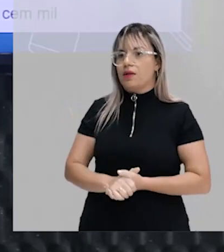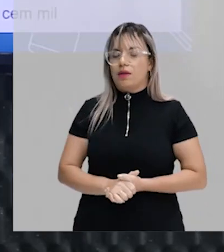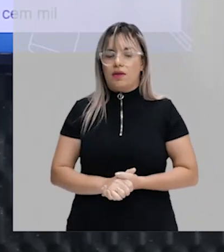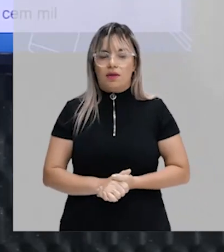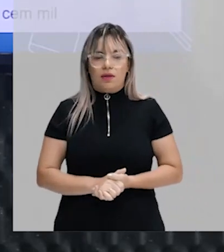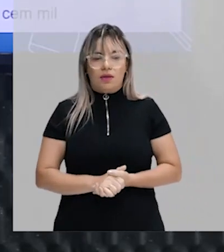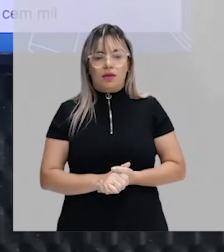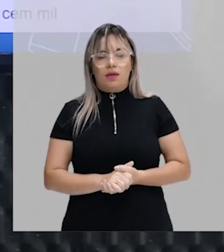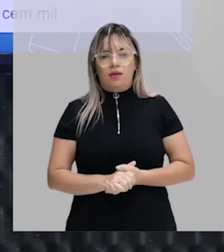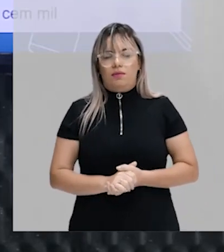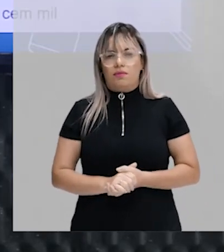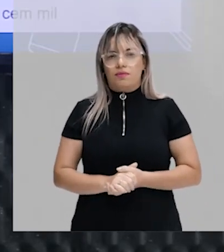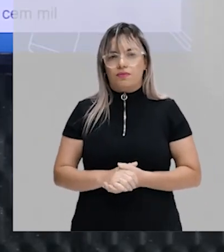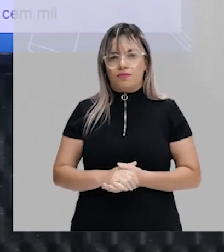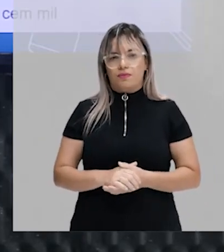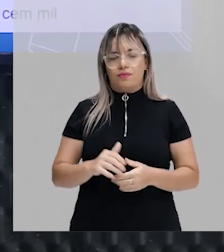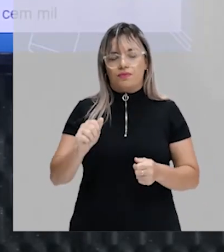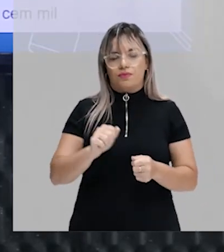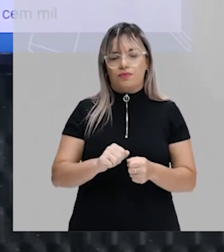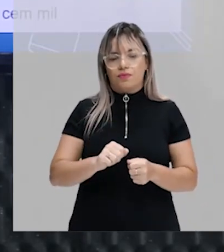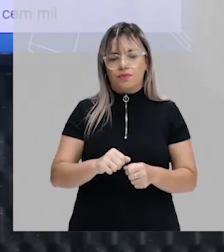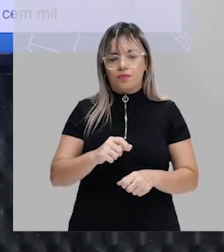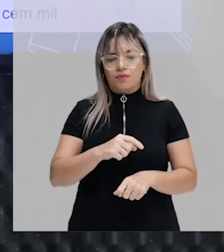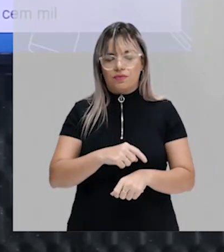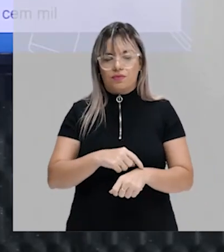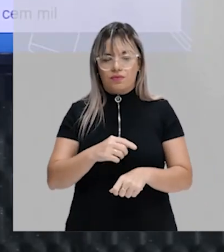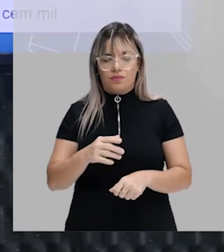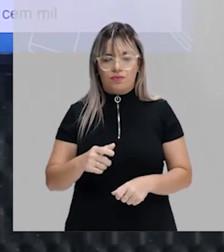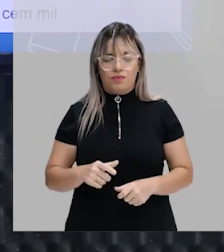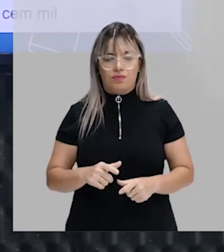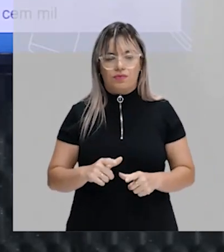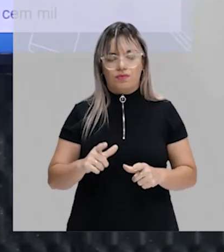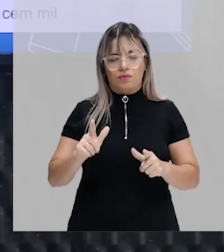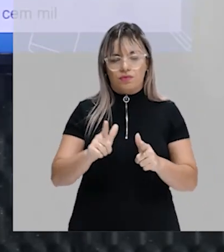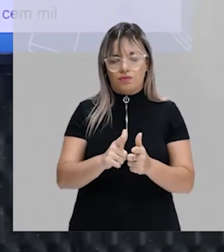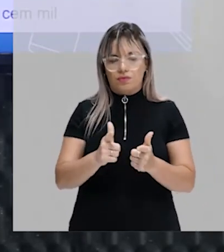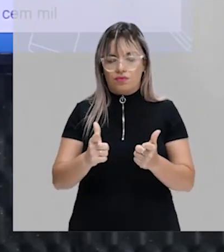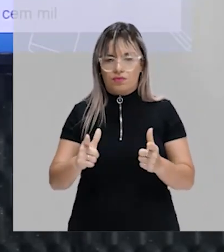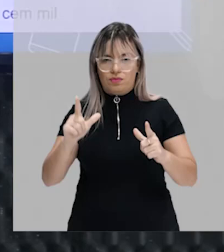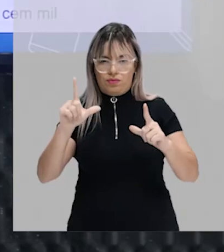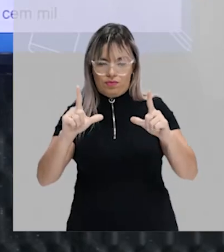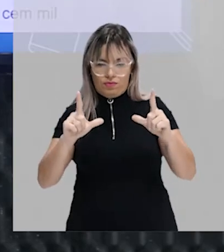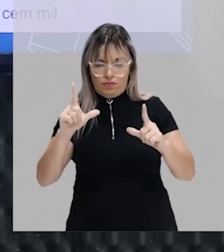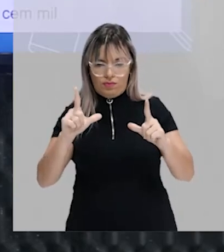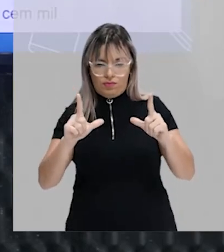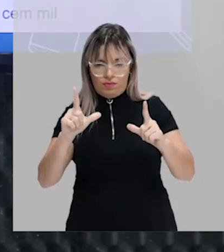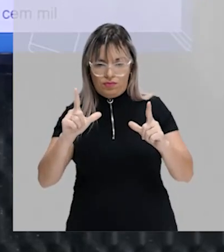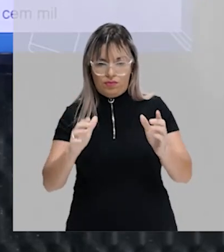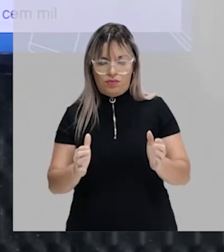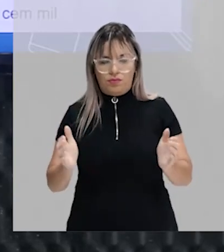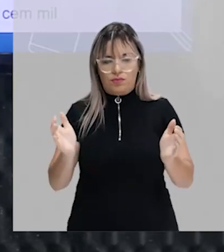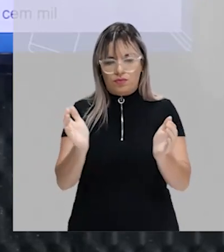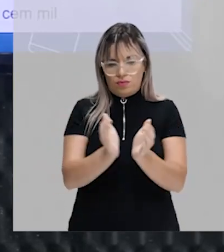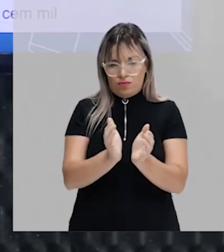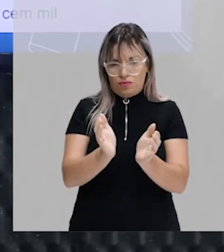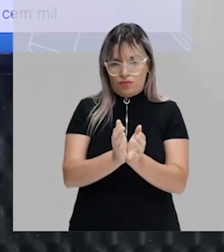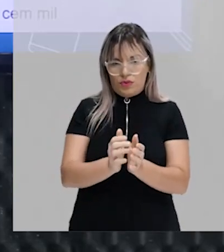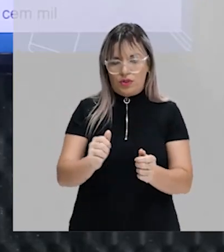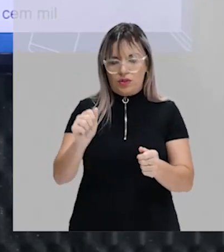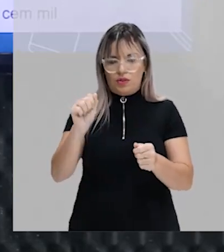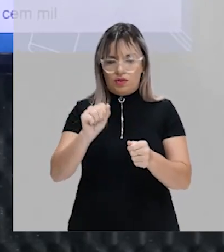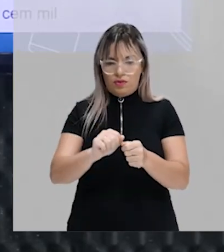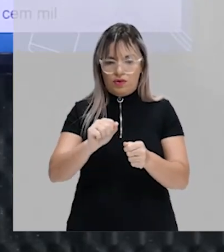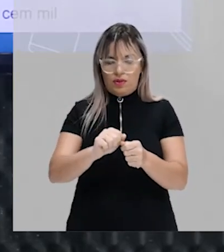JH, uma quadrilha que foi desmontada pela Polícia Federal, uma quadrilha que estava fazendo